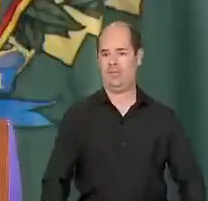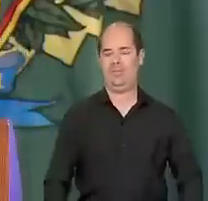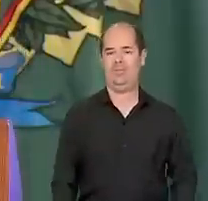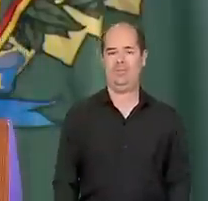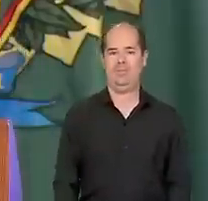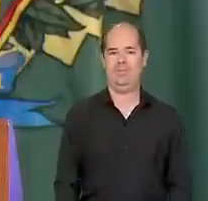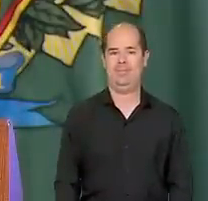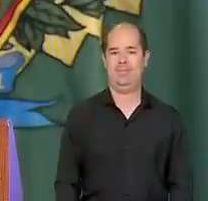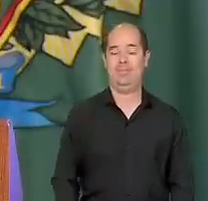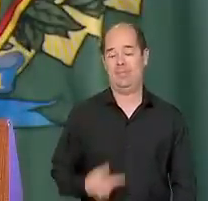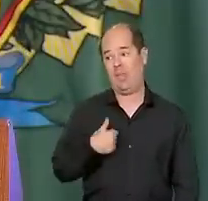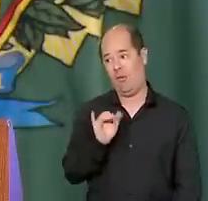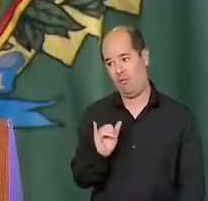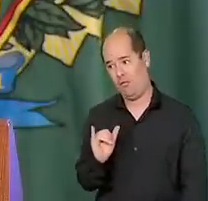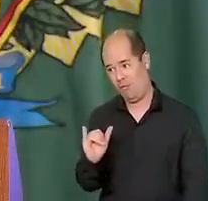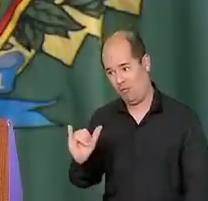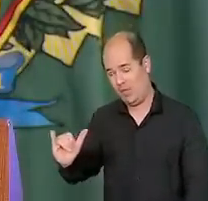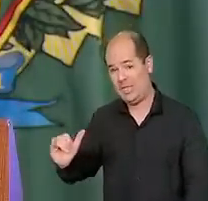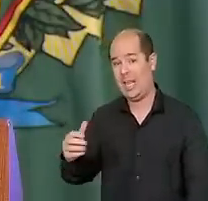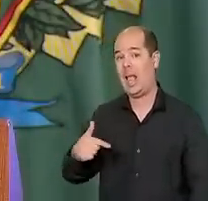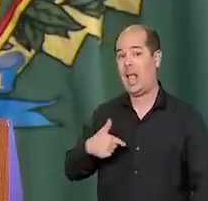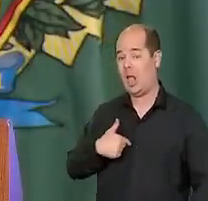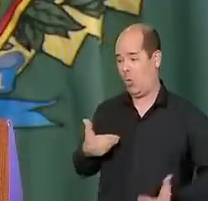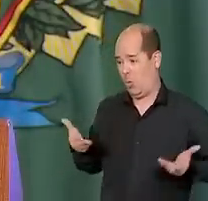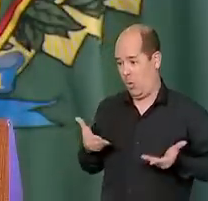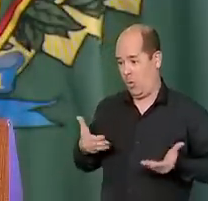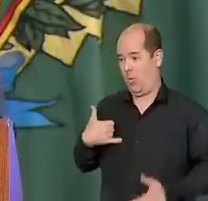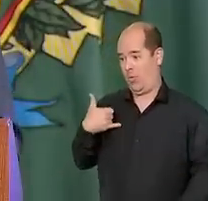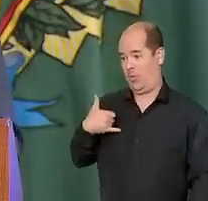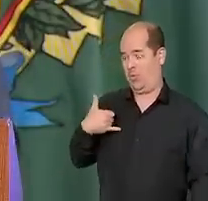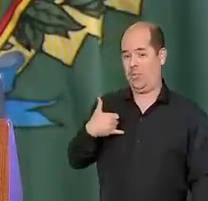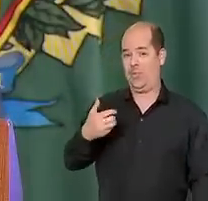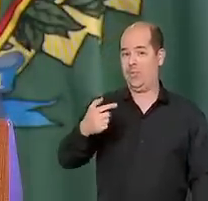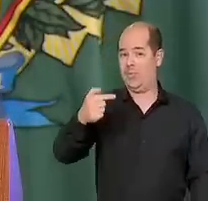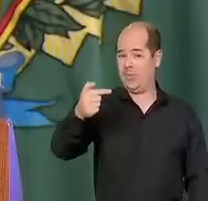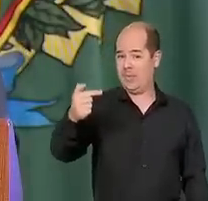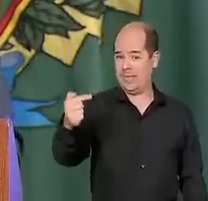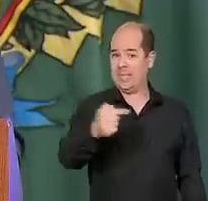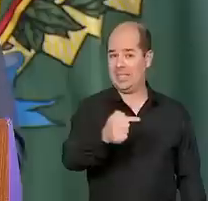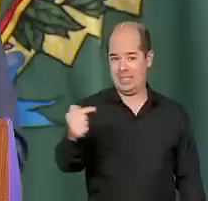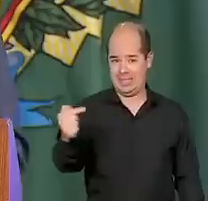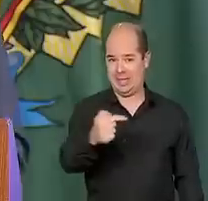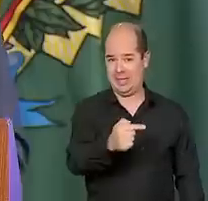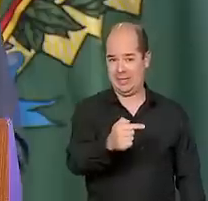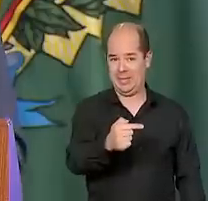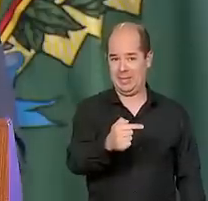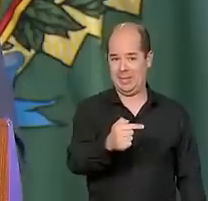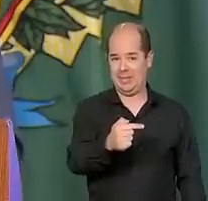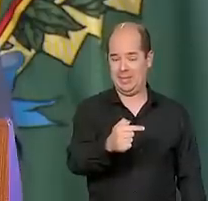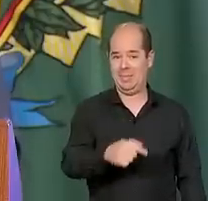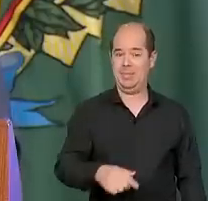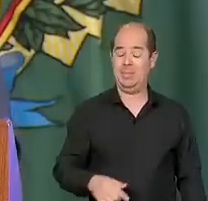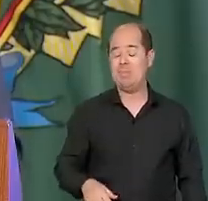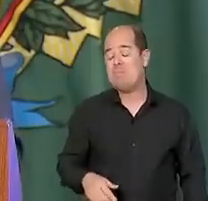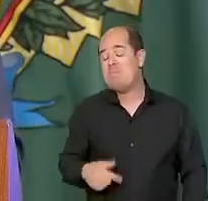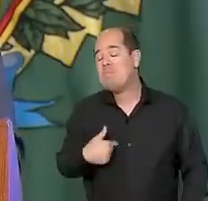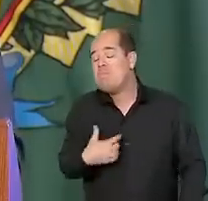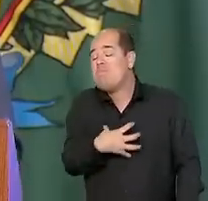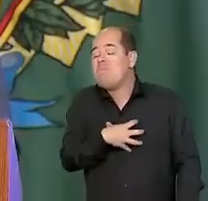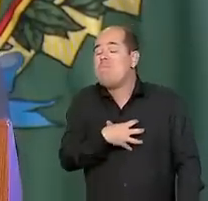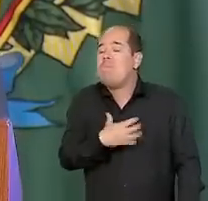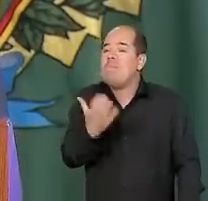Eu queria dizer para ela que eu tenho 77 anos. Eu me sinto um menino.